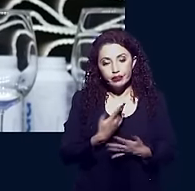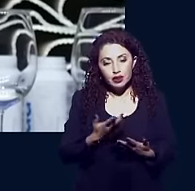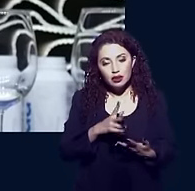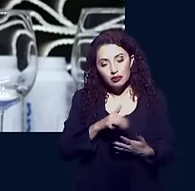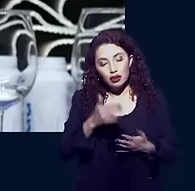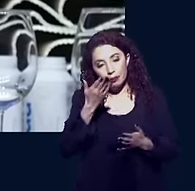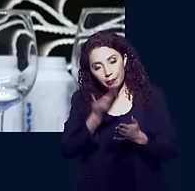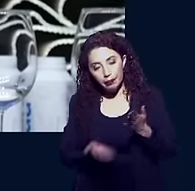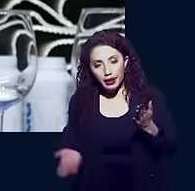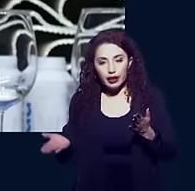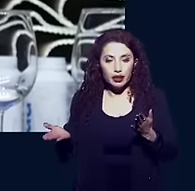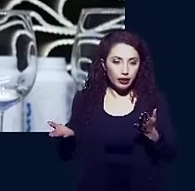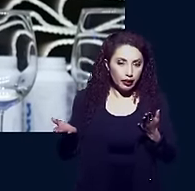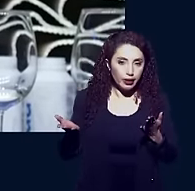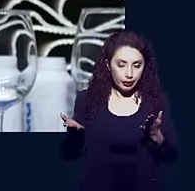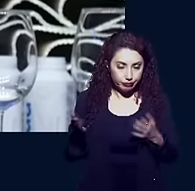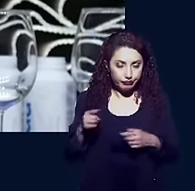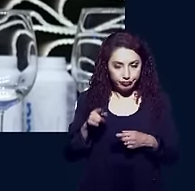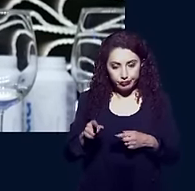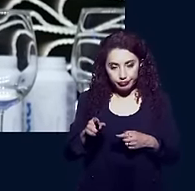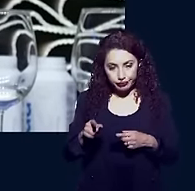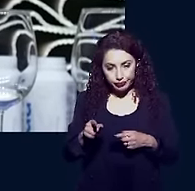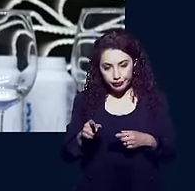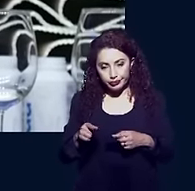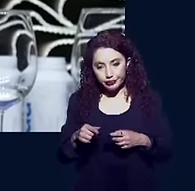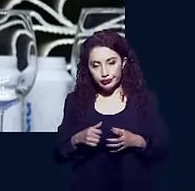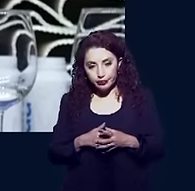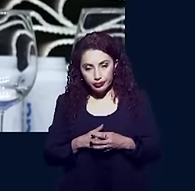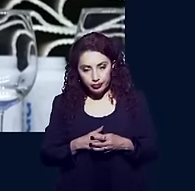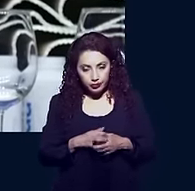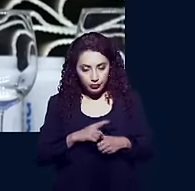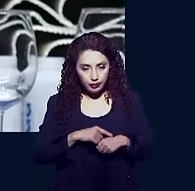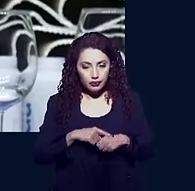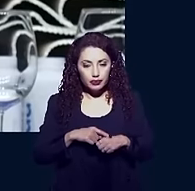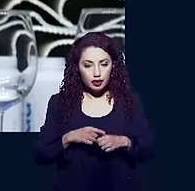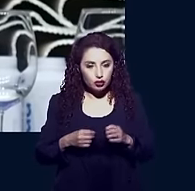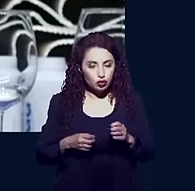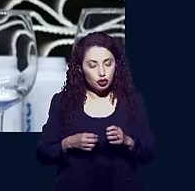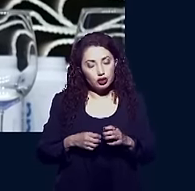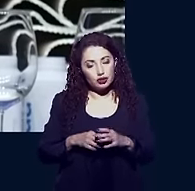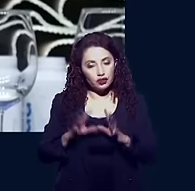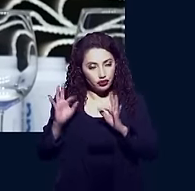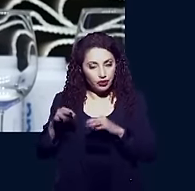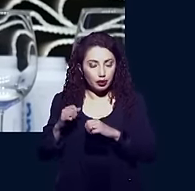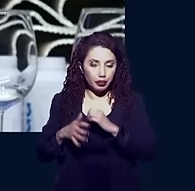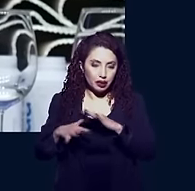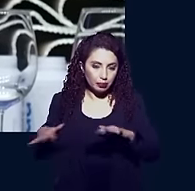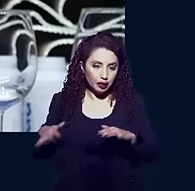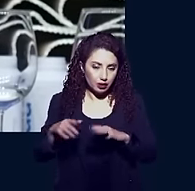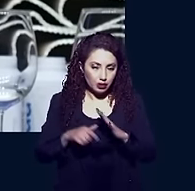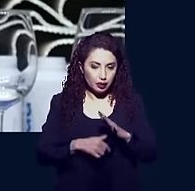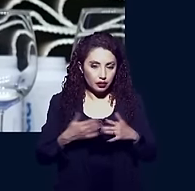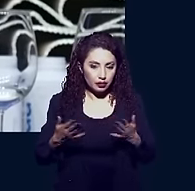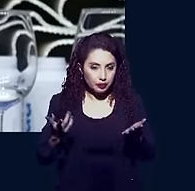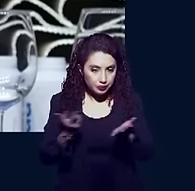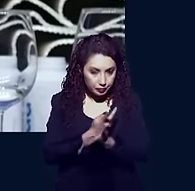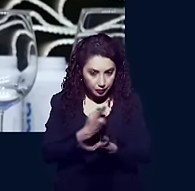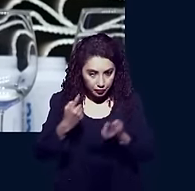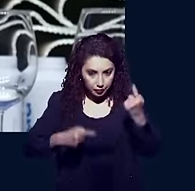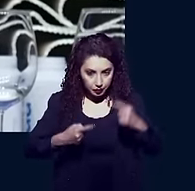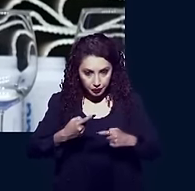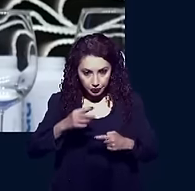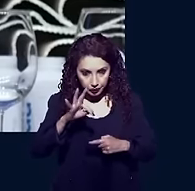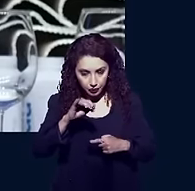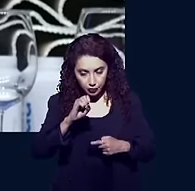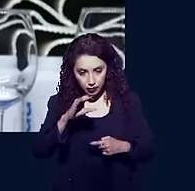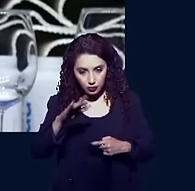desse momentum de saída atrasada da pandemia né Tem um elemento em particular que da política fiscal que aconteceu dessa vez que aqui